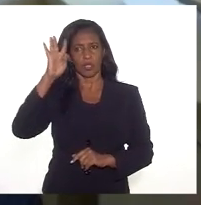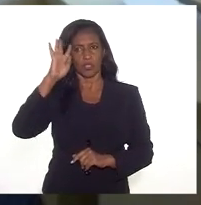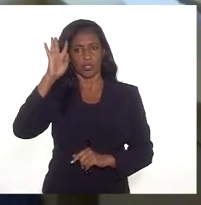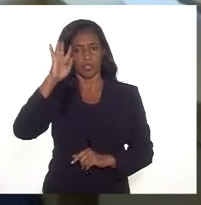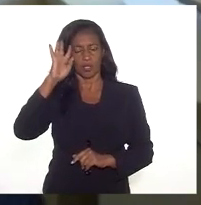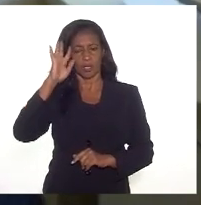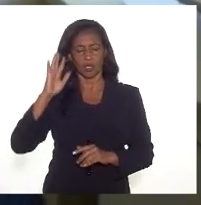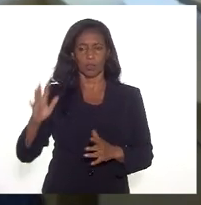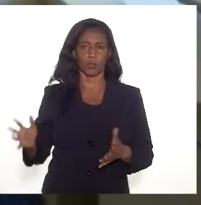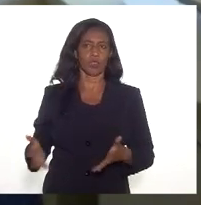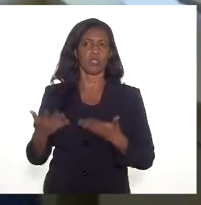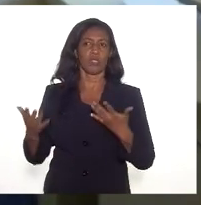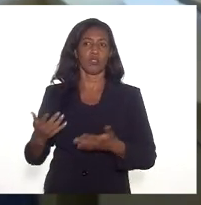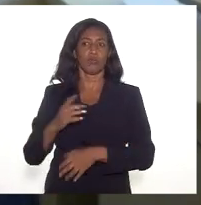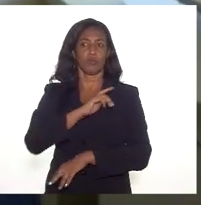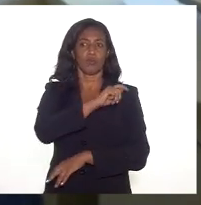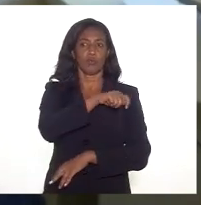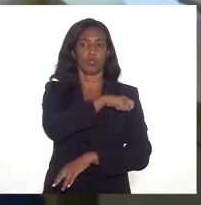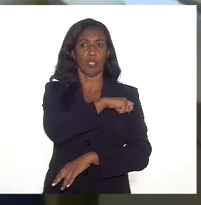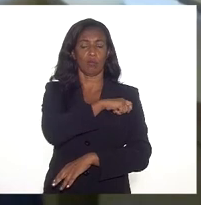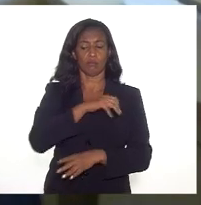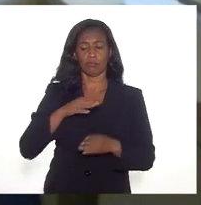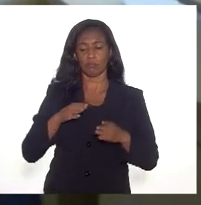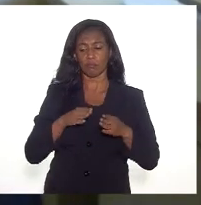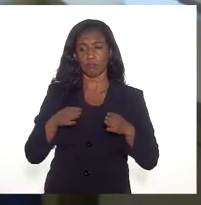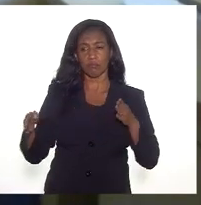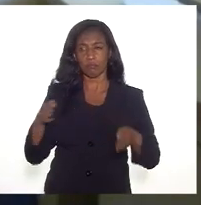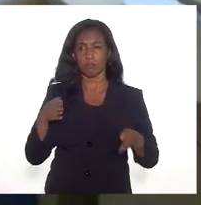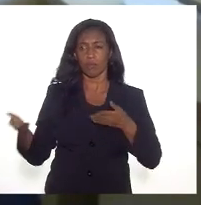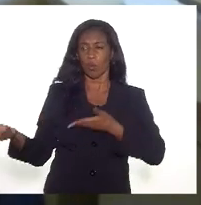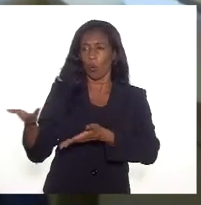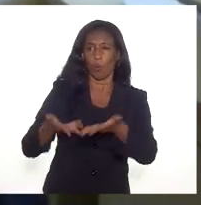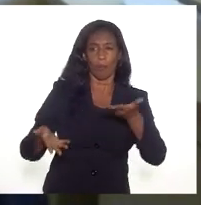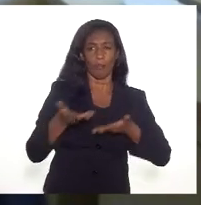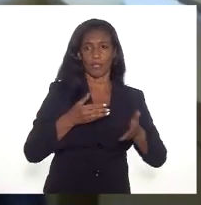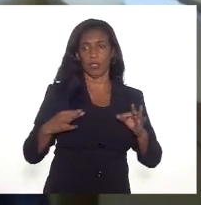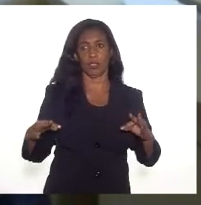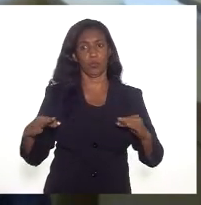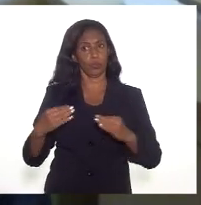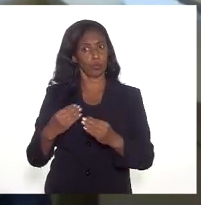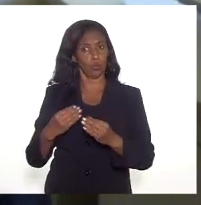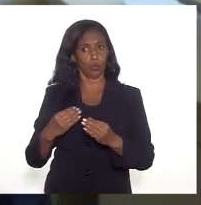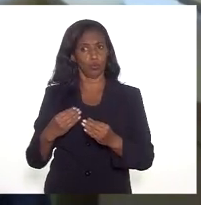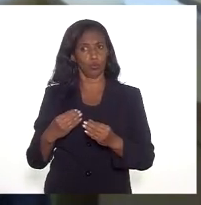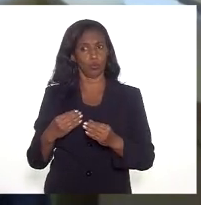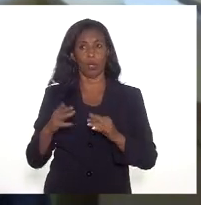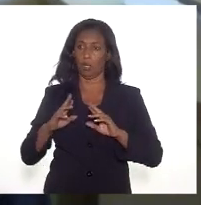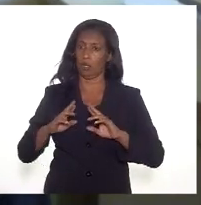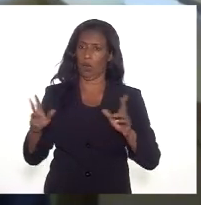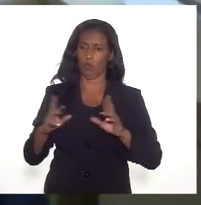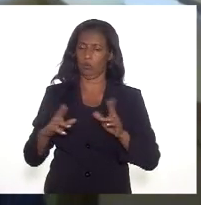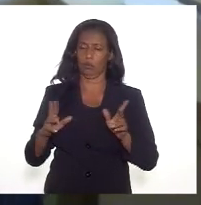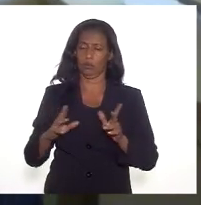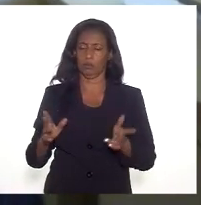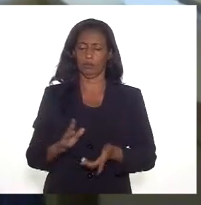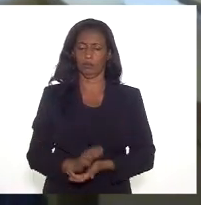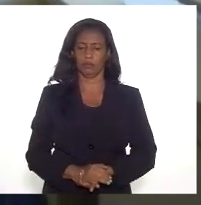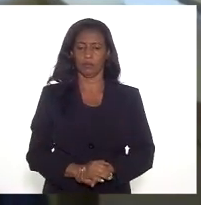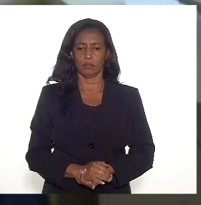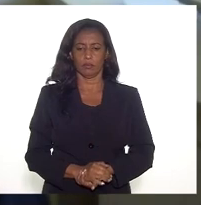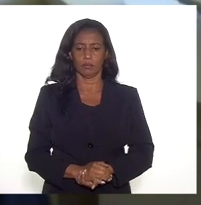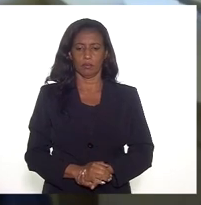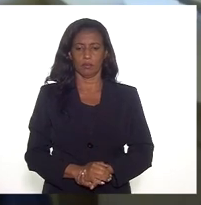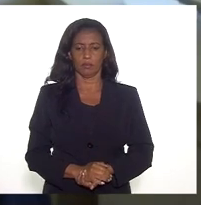fiscal seja uma medida que possa ser compartilhada por todos, porque senão não seria incentivo fiscal.